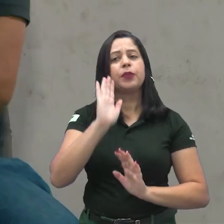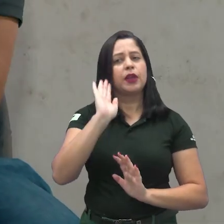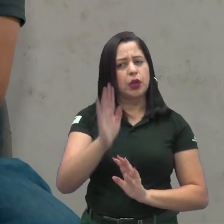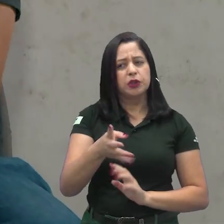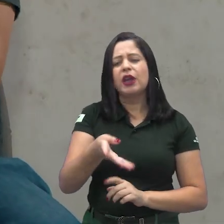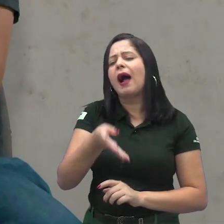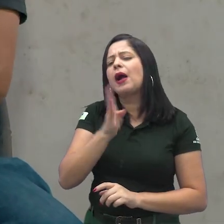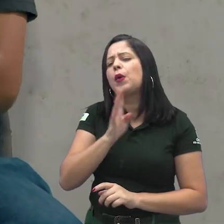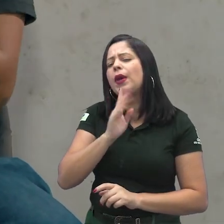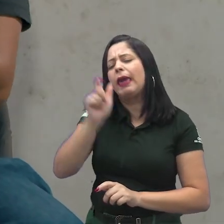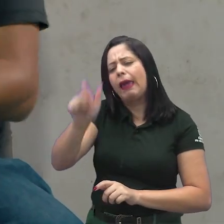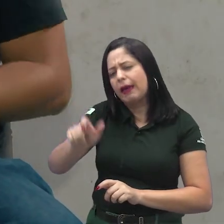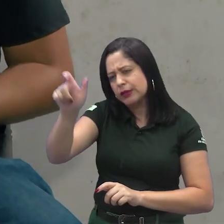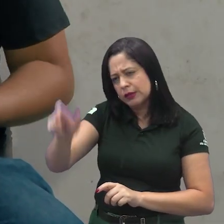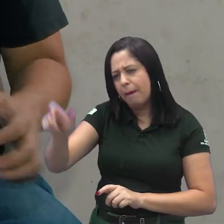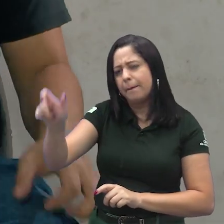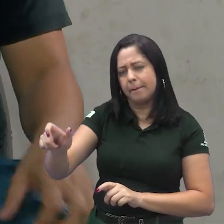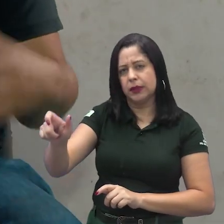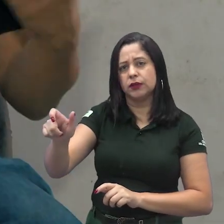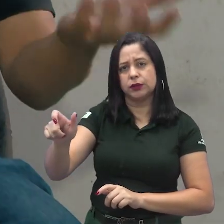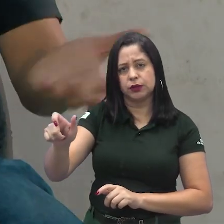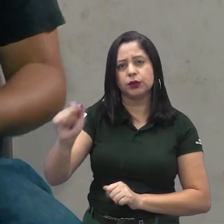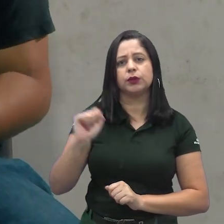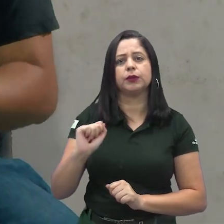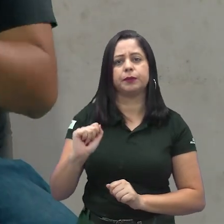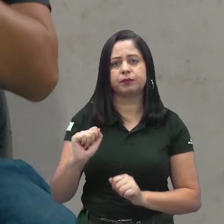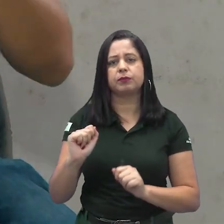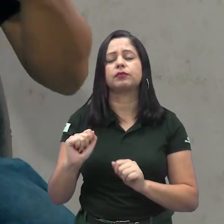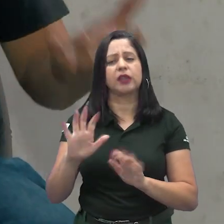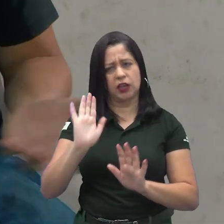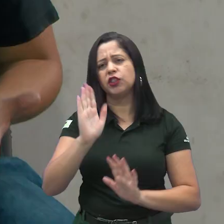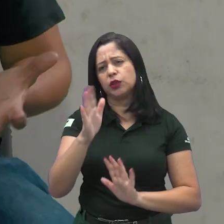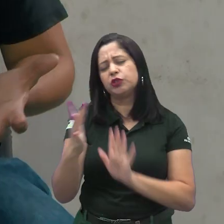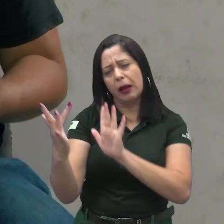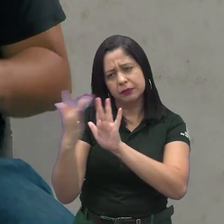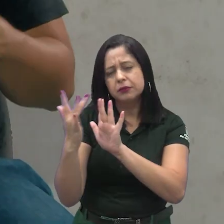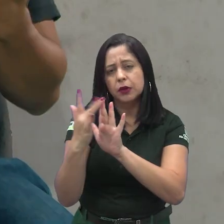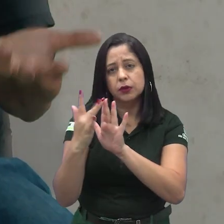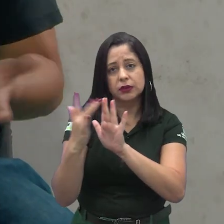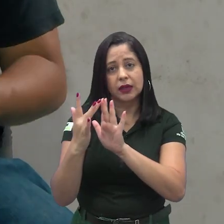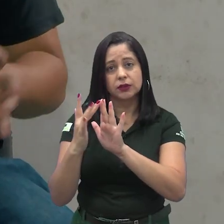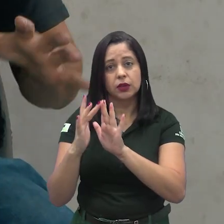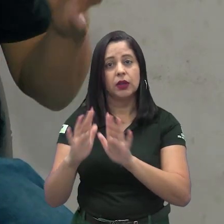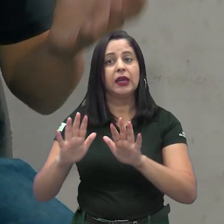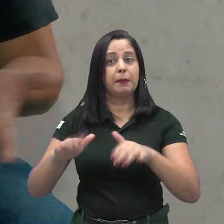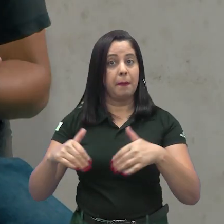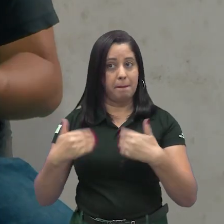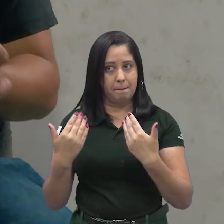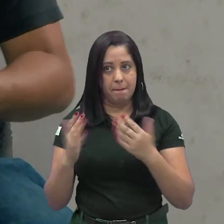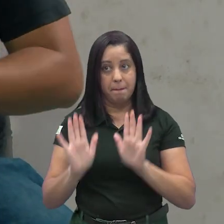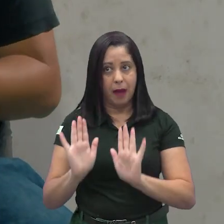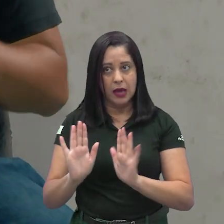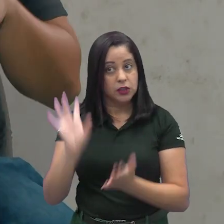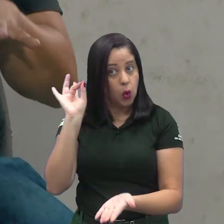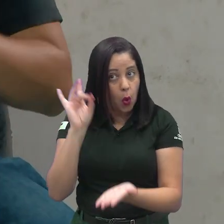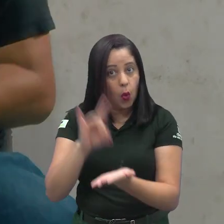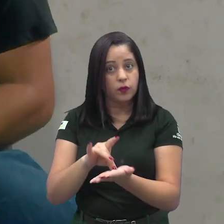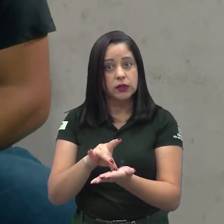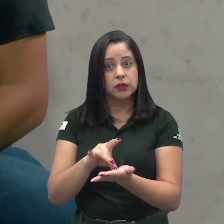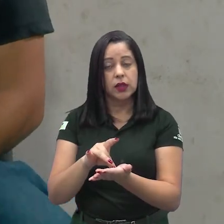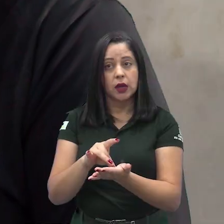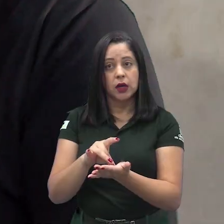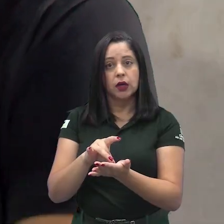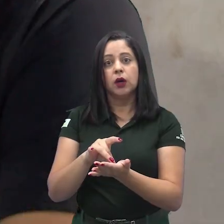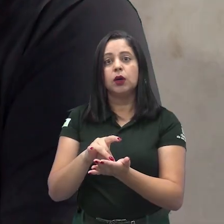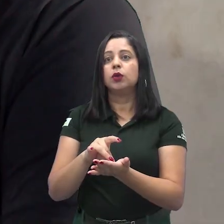ter vindo aqui, né? Que a gente também atua no movimento fora, enfim. Então a gente já tem uma vivência. E aí, assim, oficialmente, como instituição, foi em